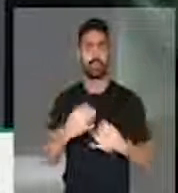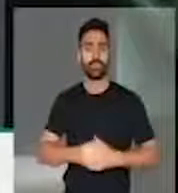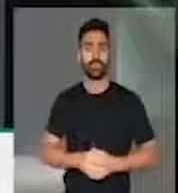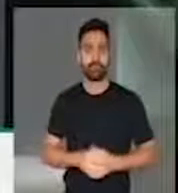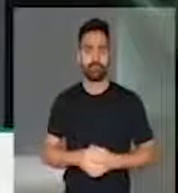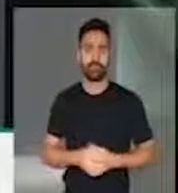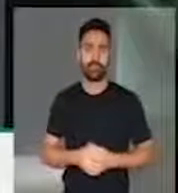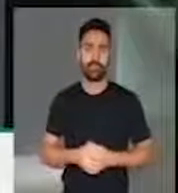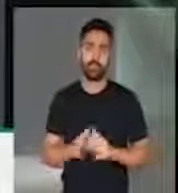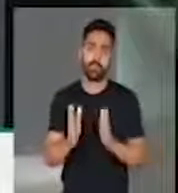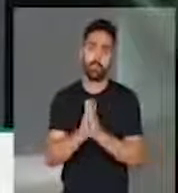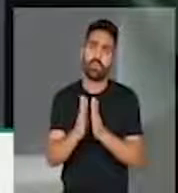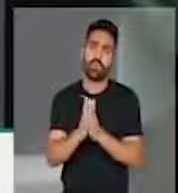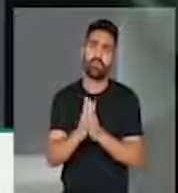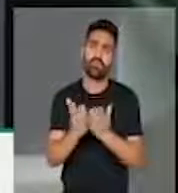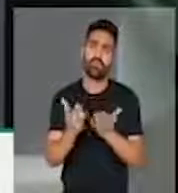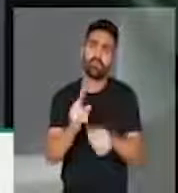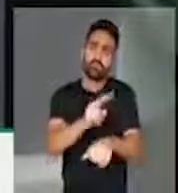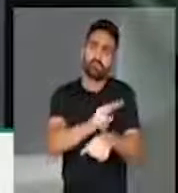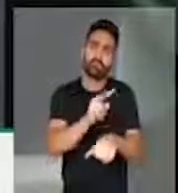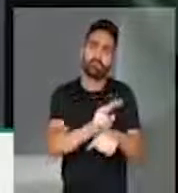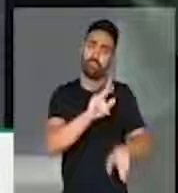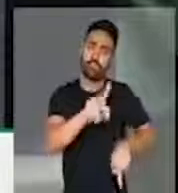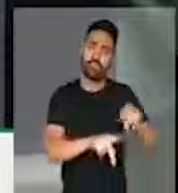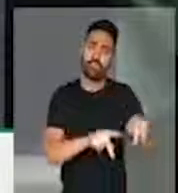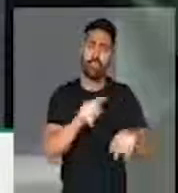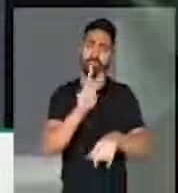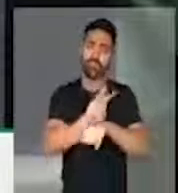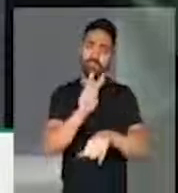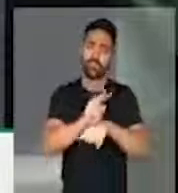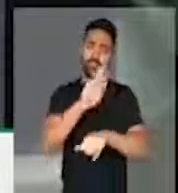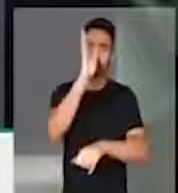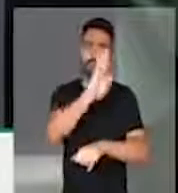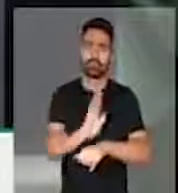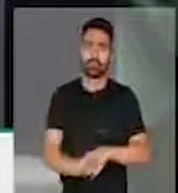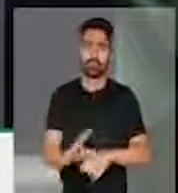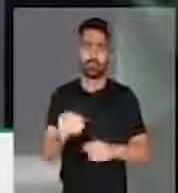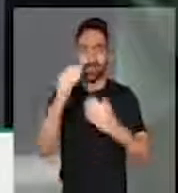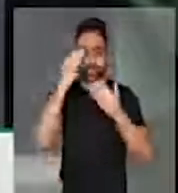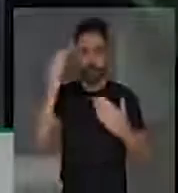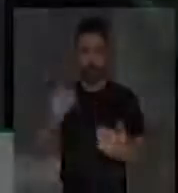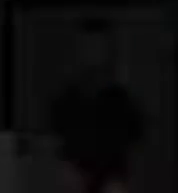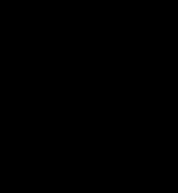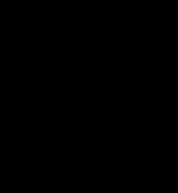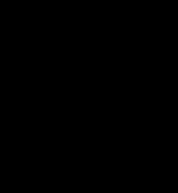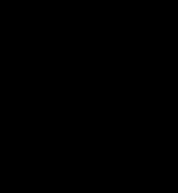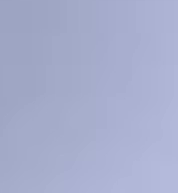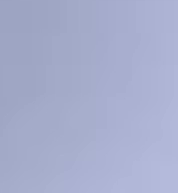vamos olhar pelo nosso povo e pelo nosso país. Obrigado.